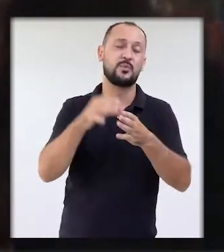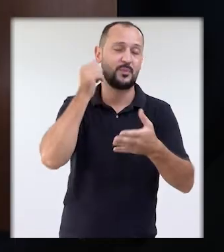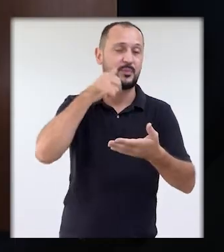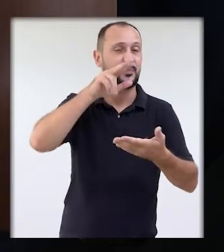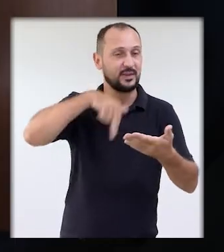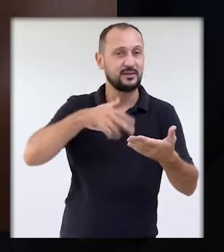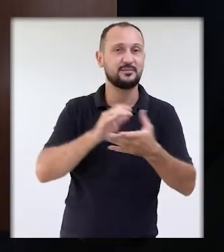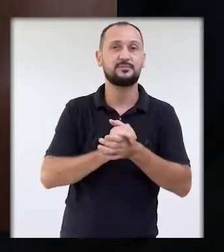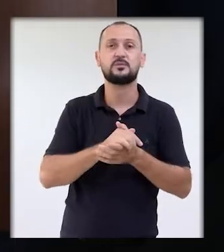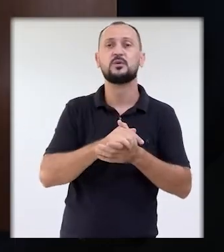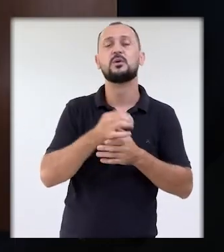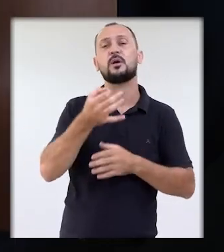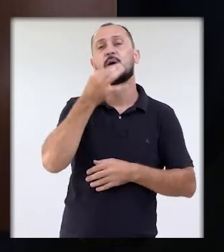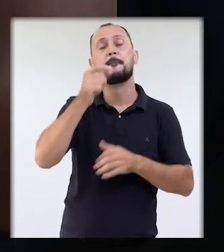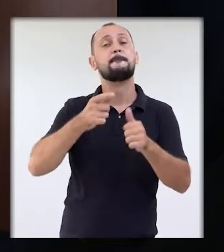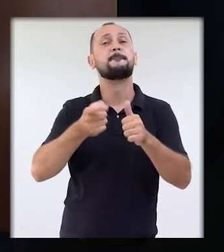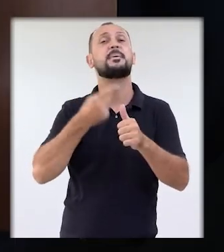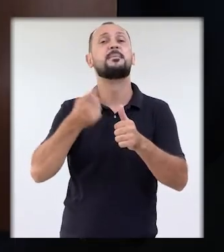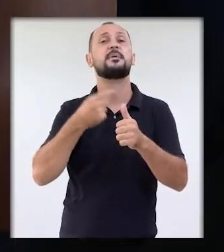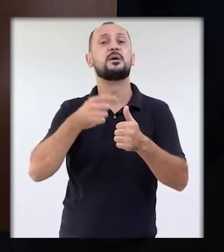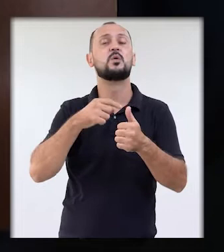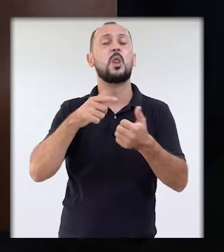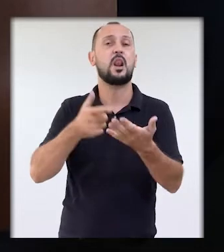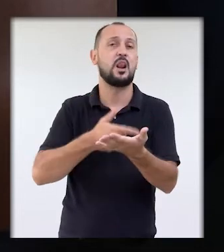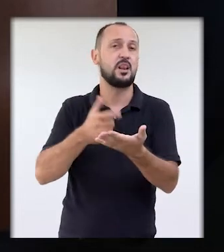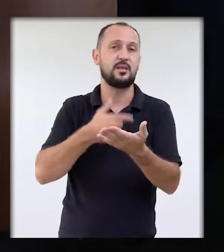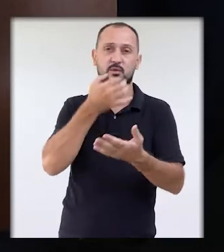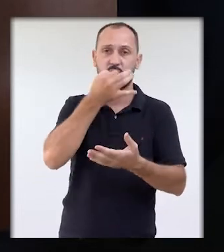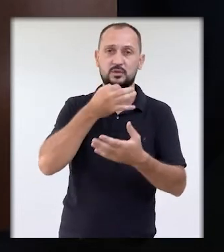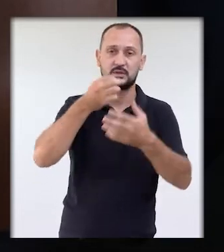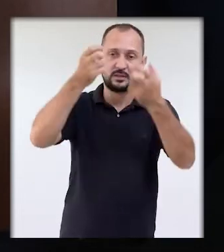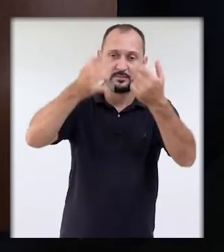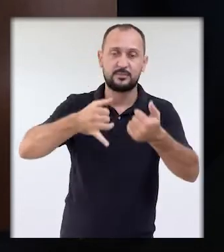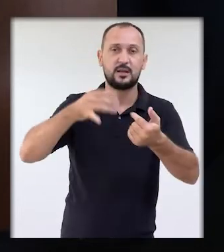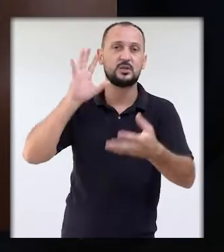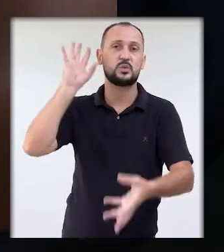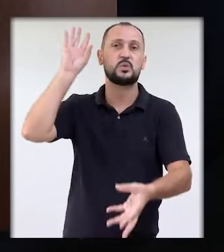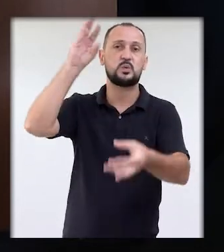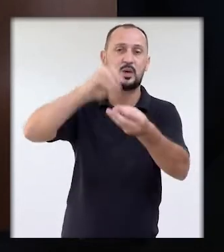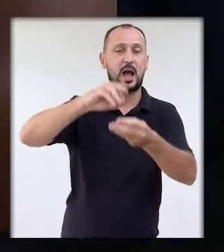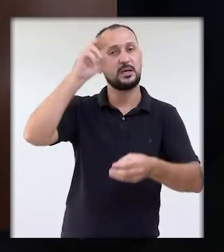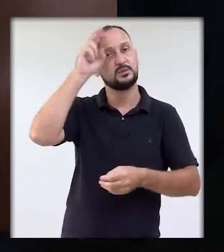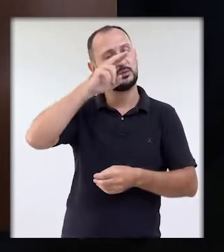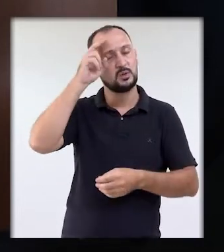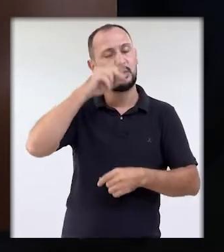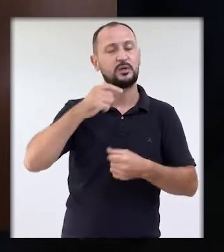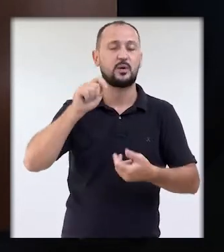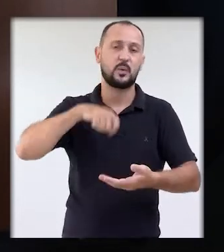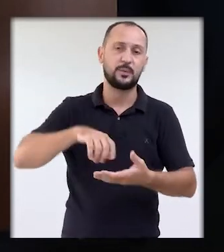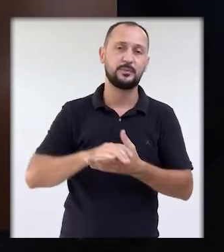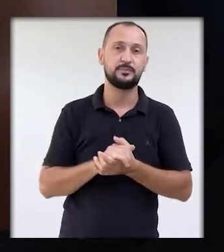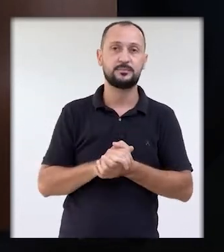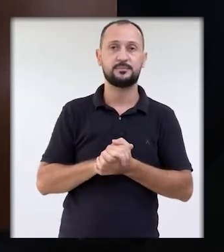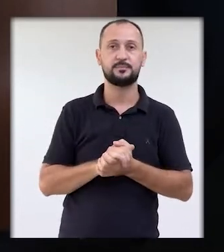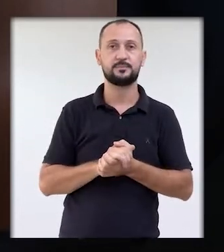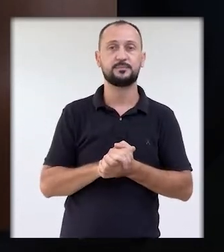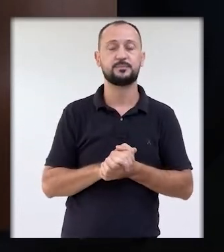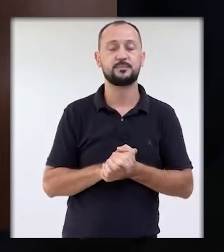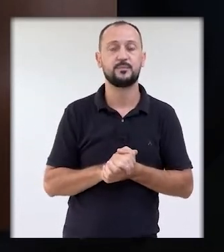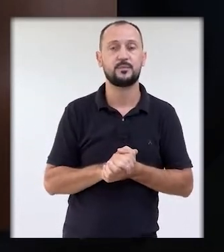mulheres. Queria que você agora indicasse seu primeiro livro e contasse um pouco sobre a história, né, a